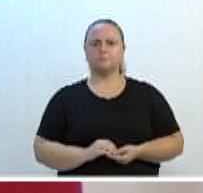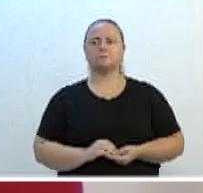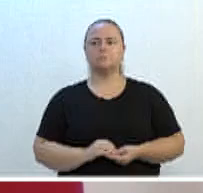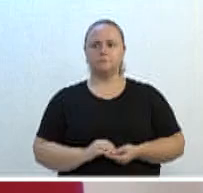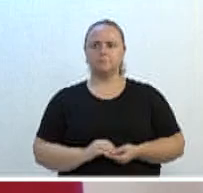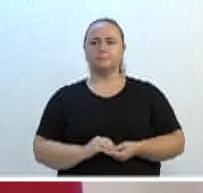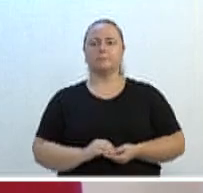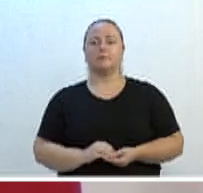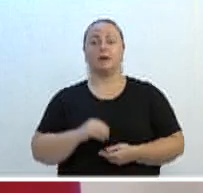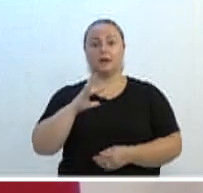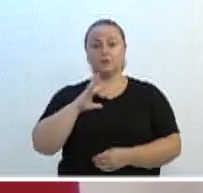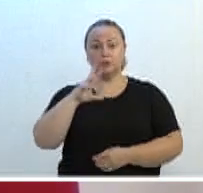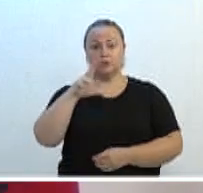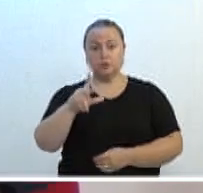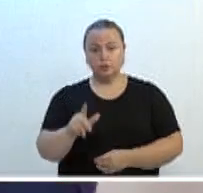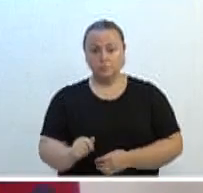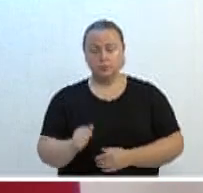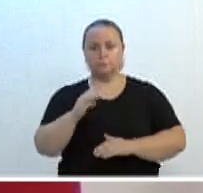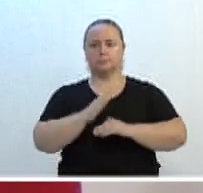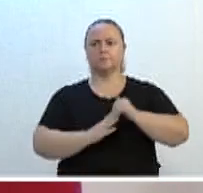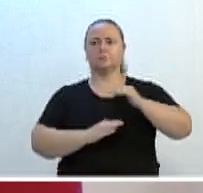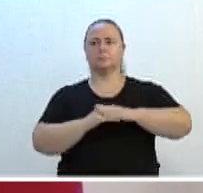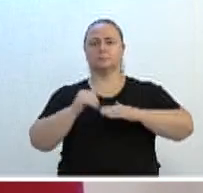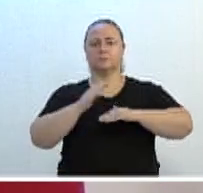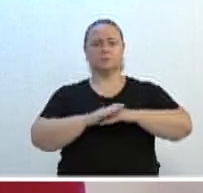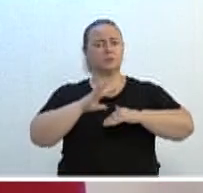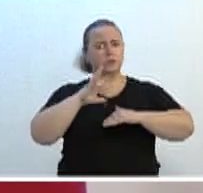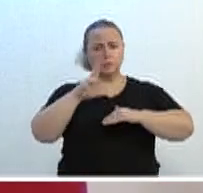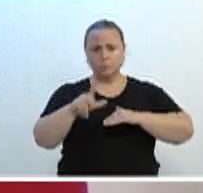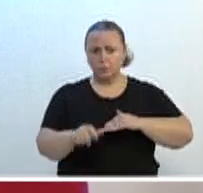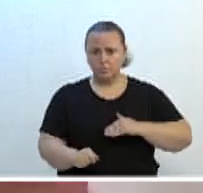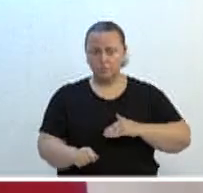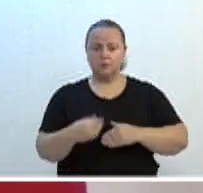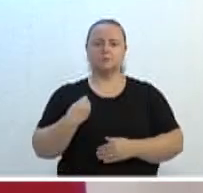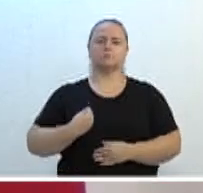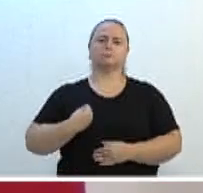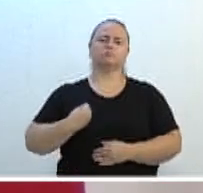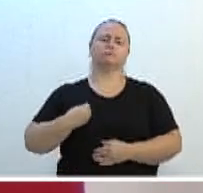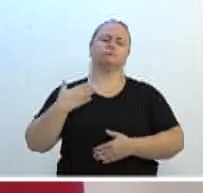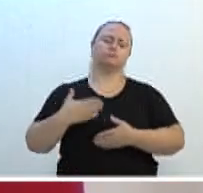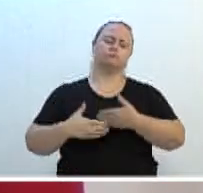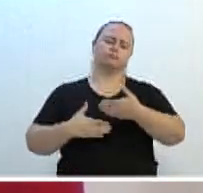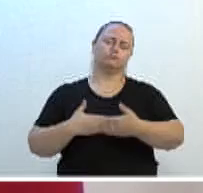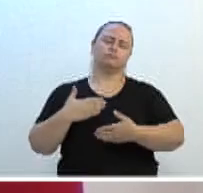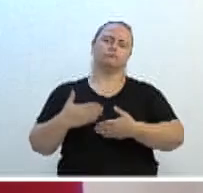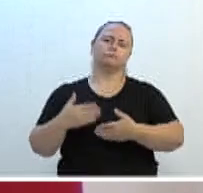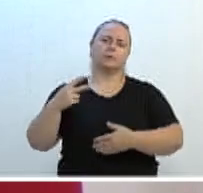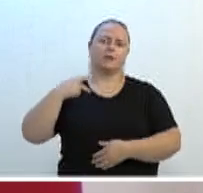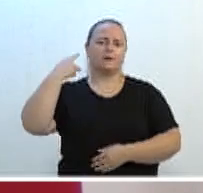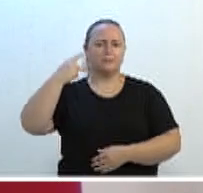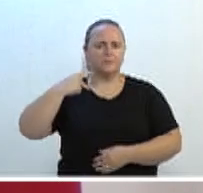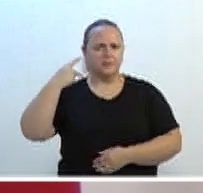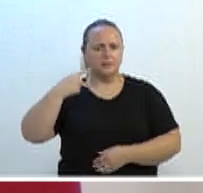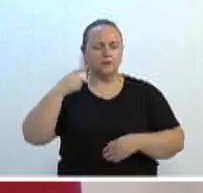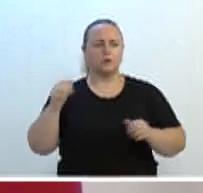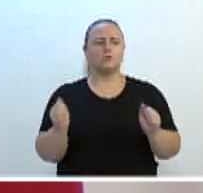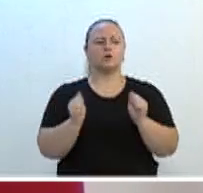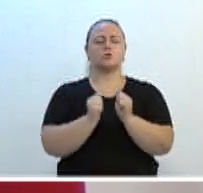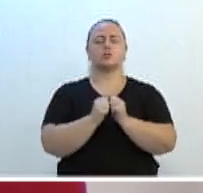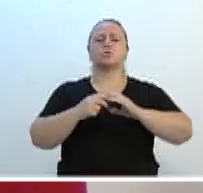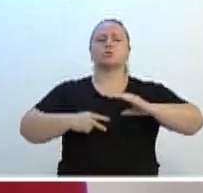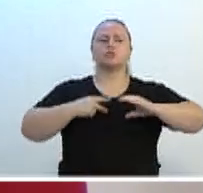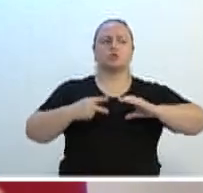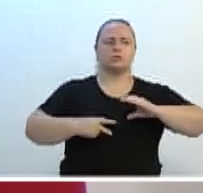Todas essas obras, senhoras e senhores, são obras em que eu tive, durante o meu processo enquanto vereador, junto da Câmara